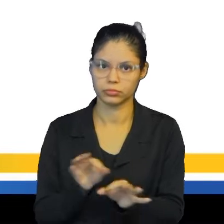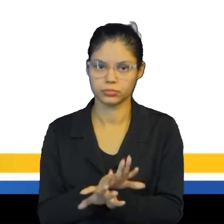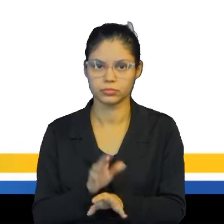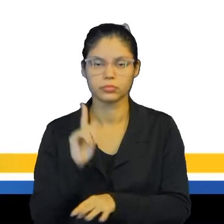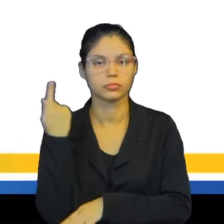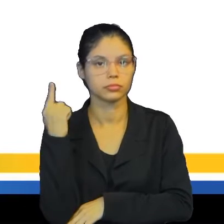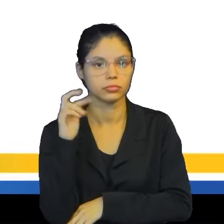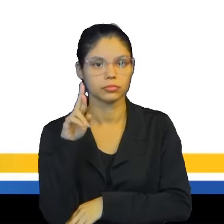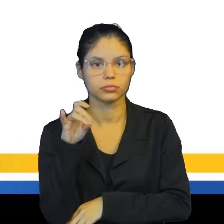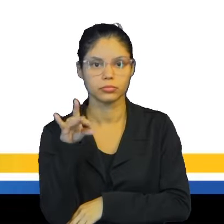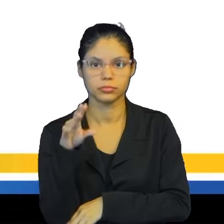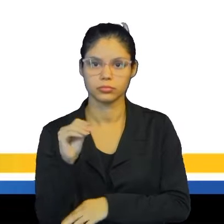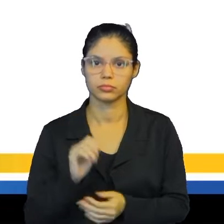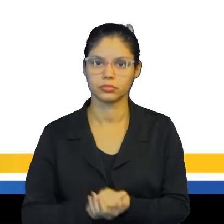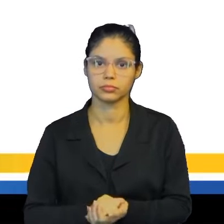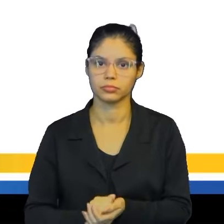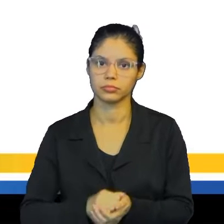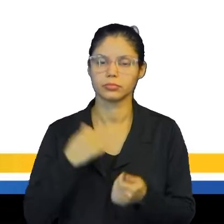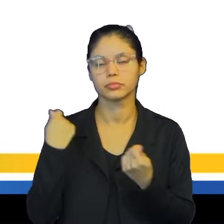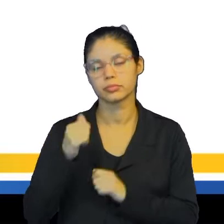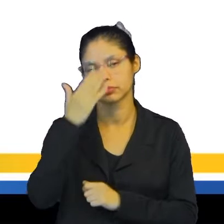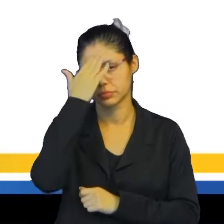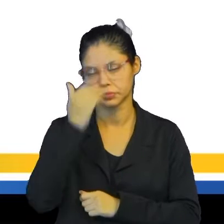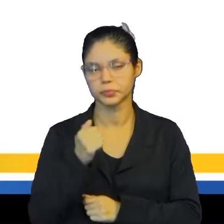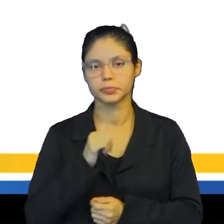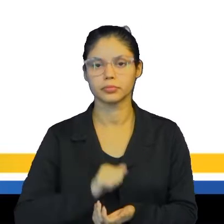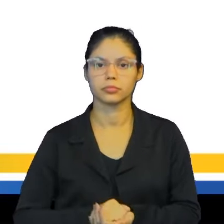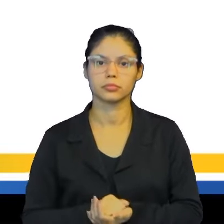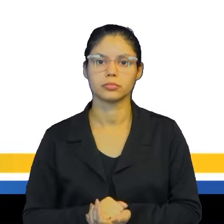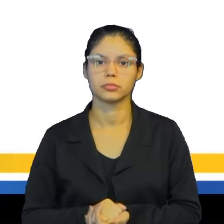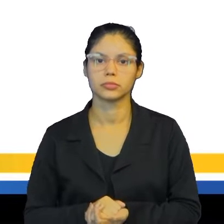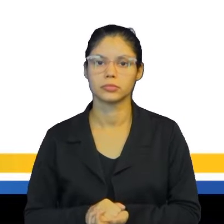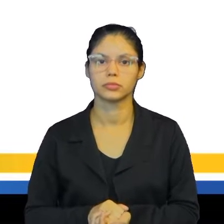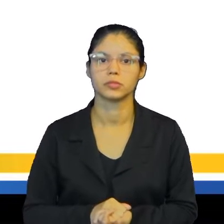e geometria também, tá? Que a gente tem que saber aí